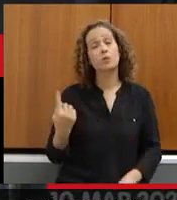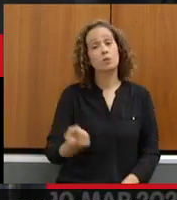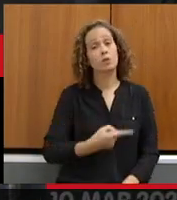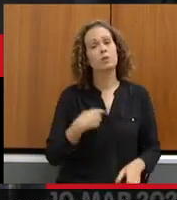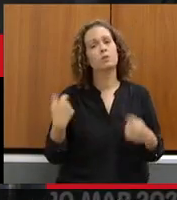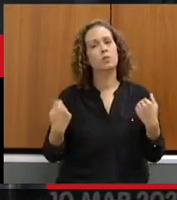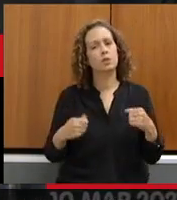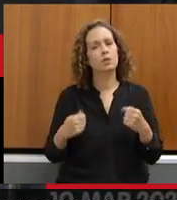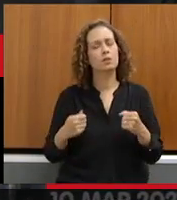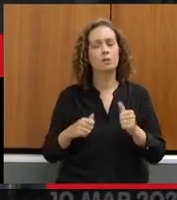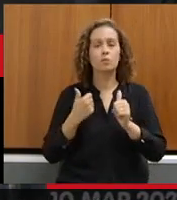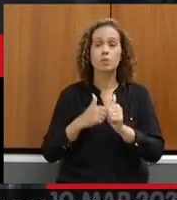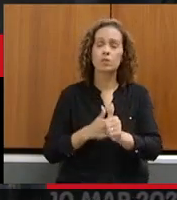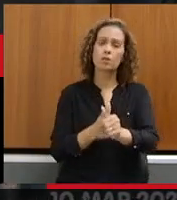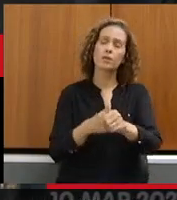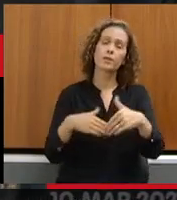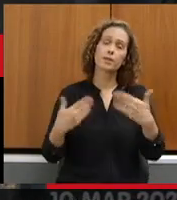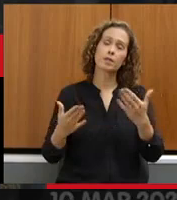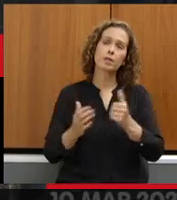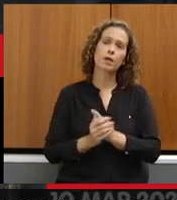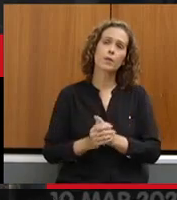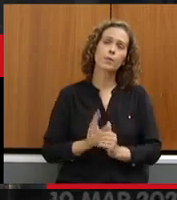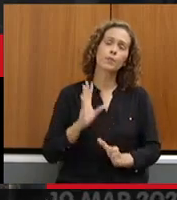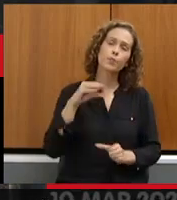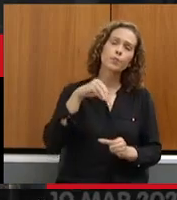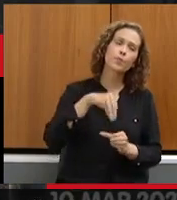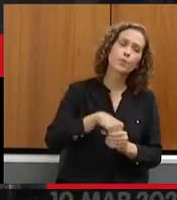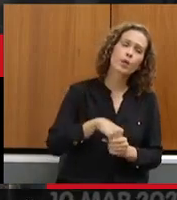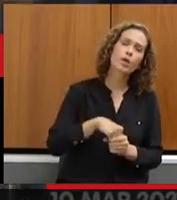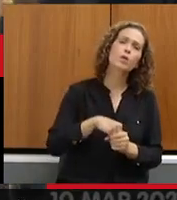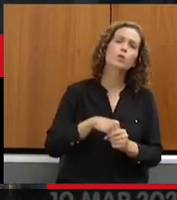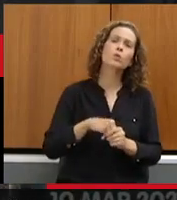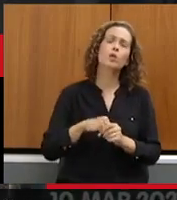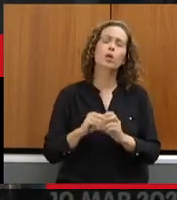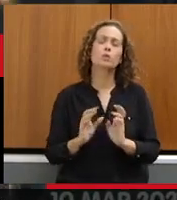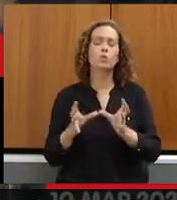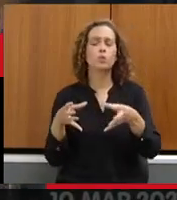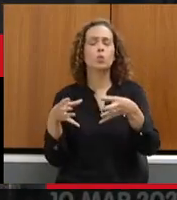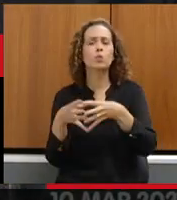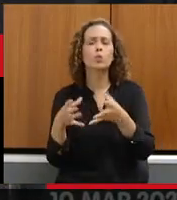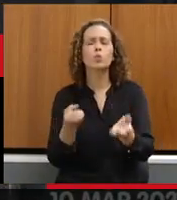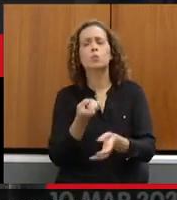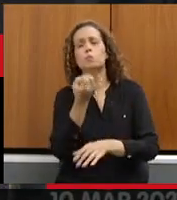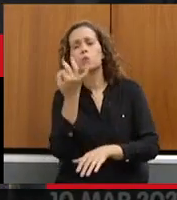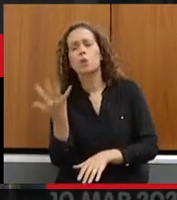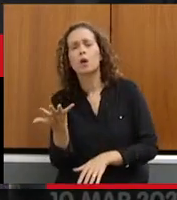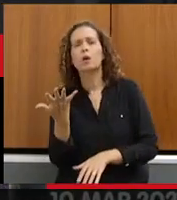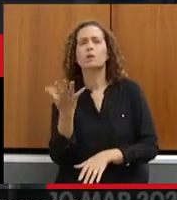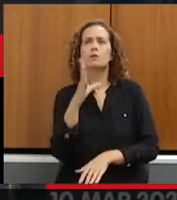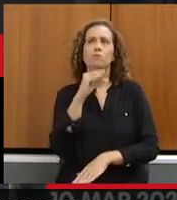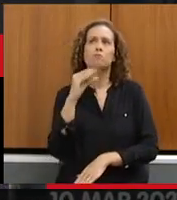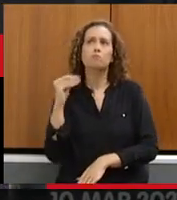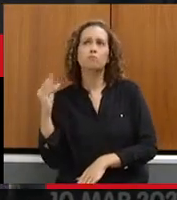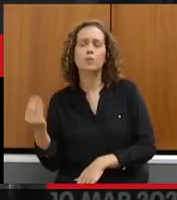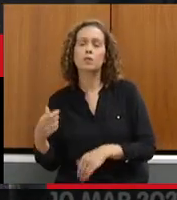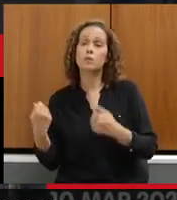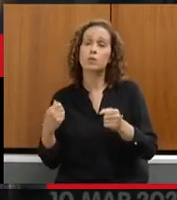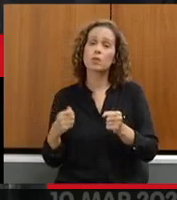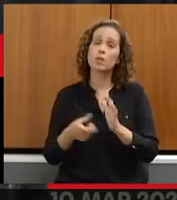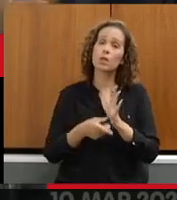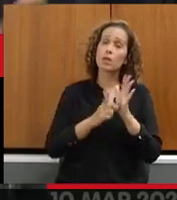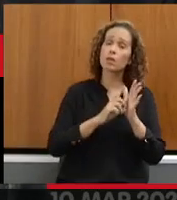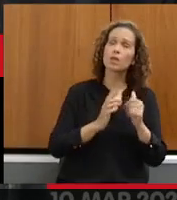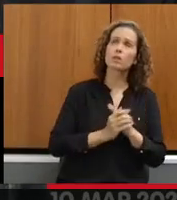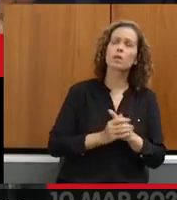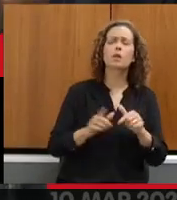dado oficial então nós temos dentro do que nessa quem que são o número de profissionais vinculados atendimento de ponta Quem são os profissionais